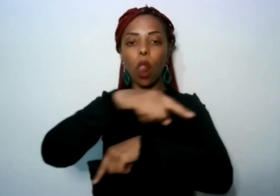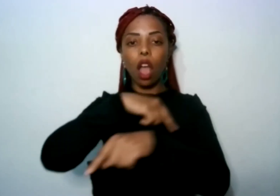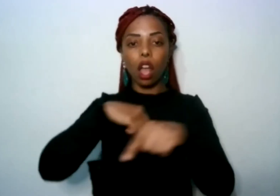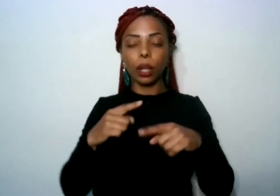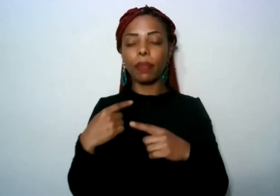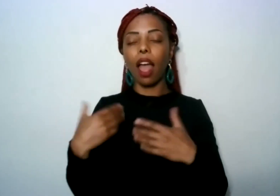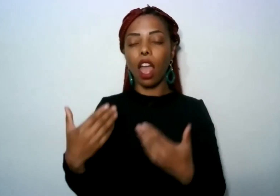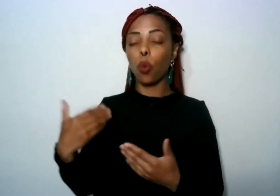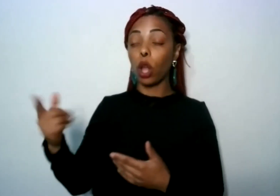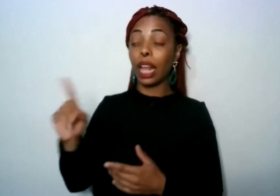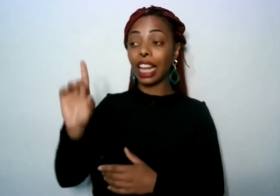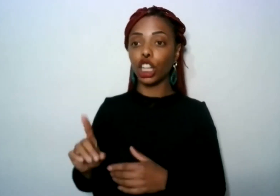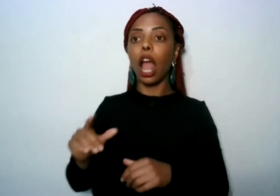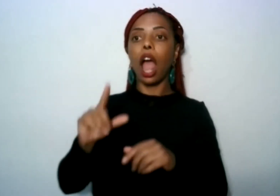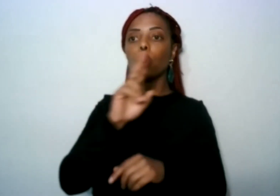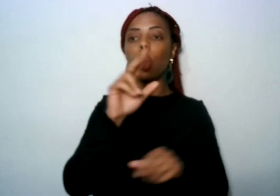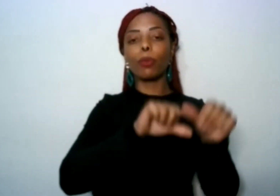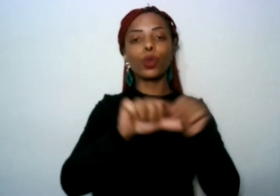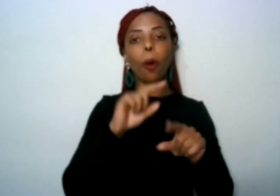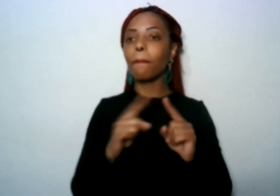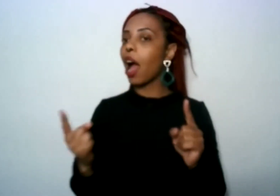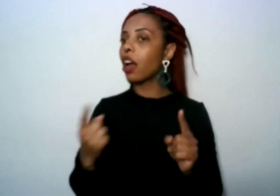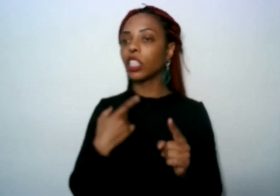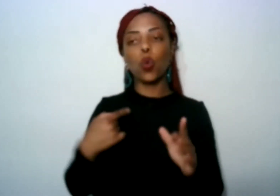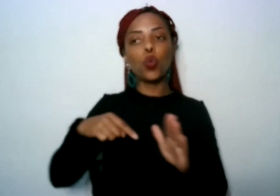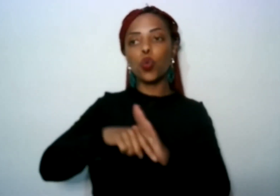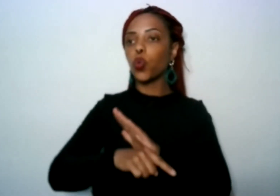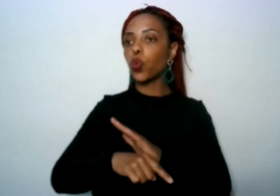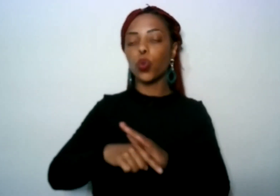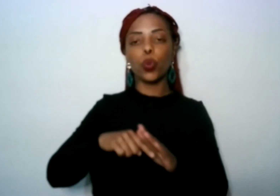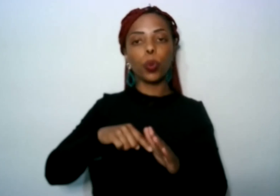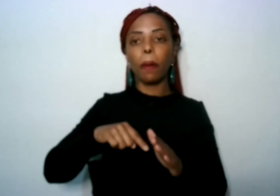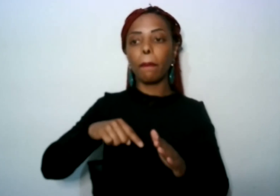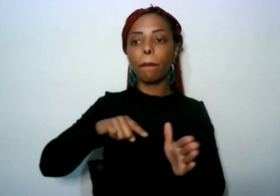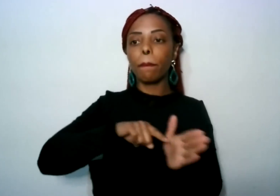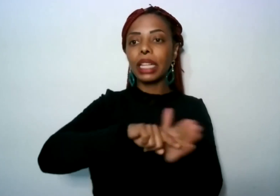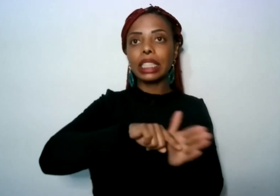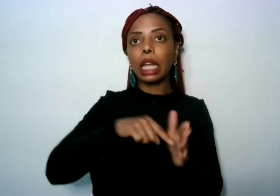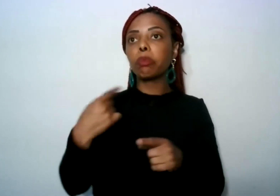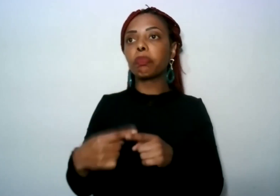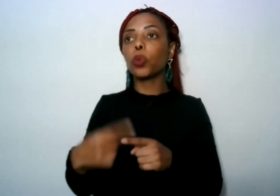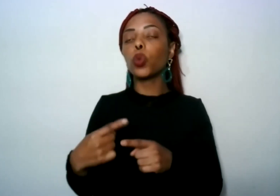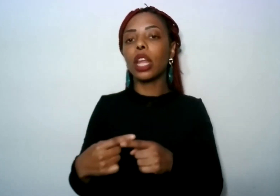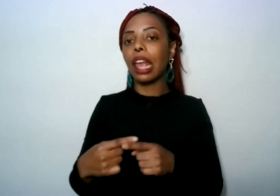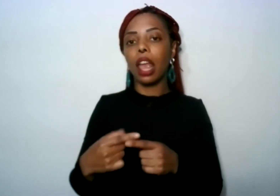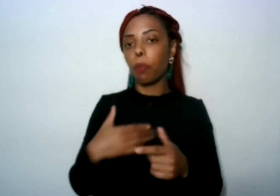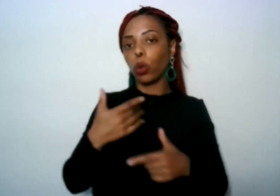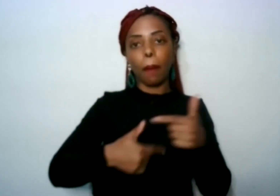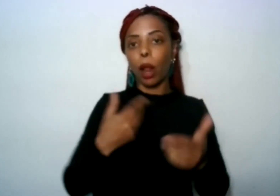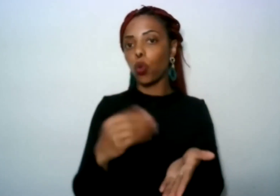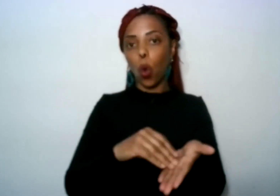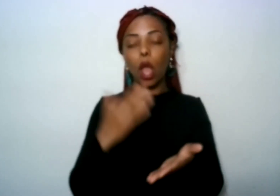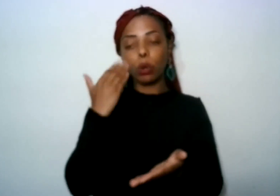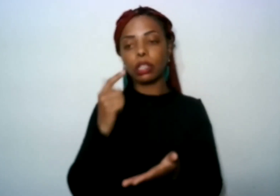mas eu não esmiusei isso no trabalho e não encontrei dados específicos do porquê eu apenas sei que foi modificado por